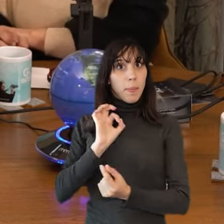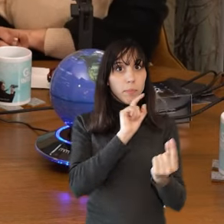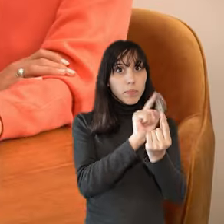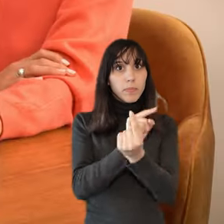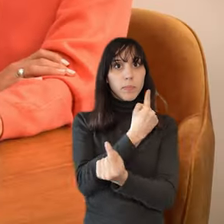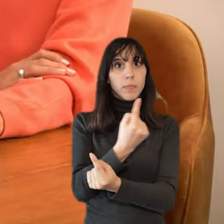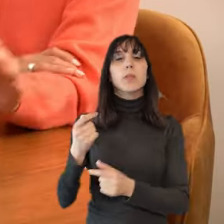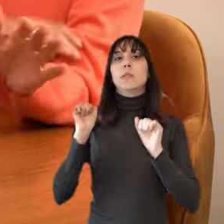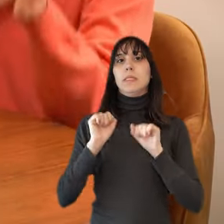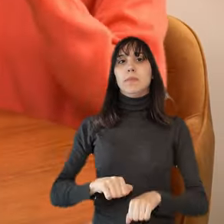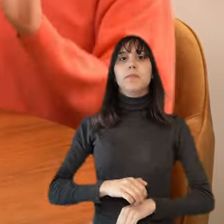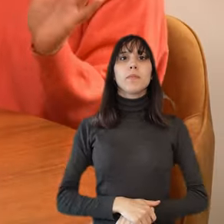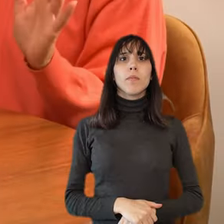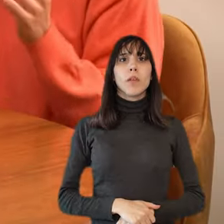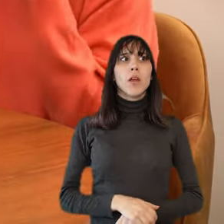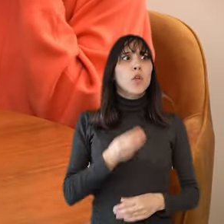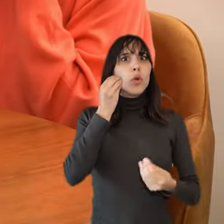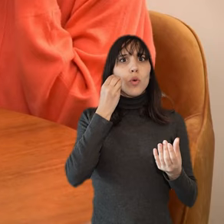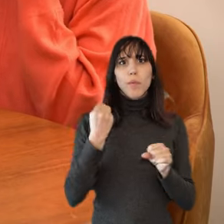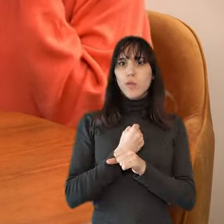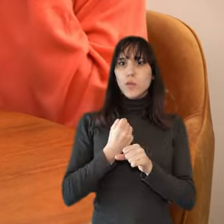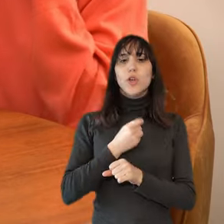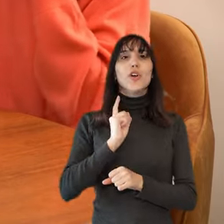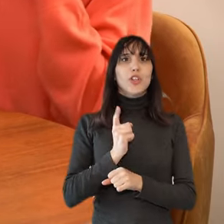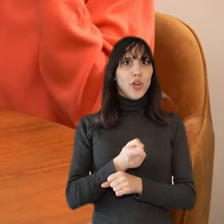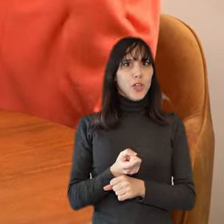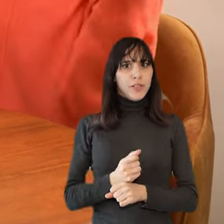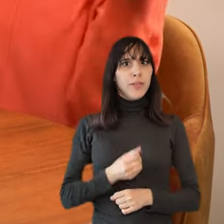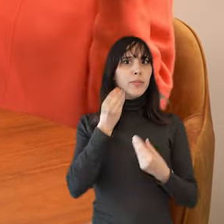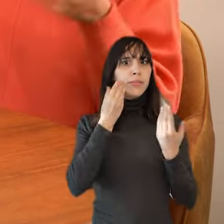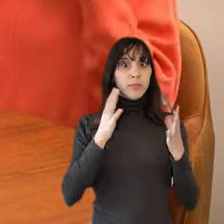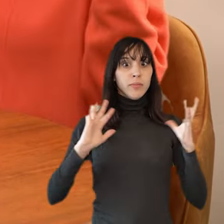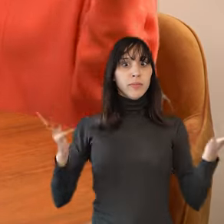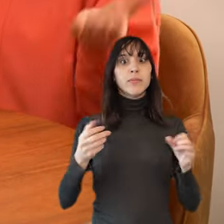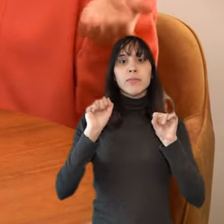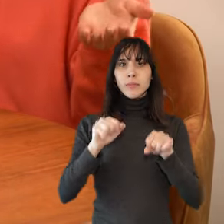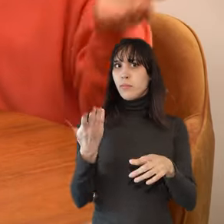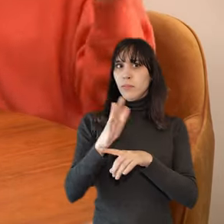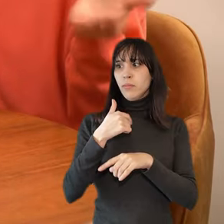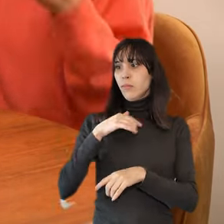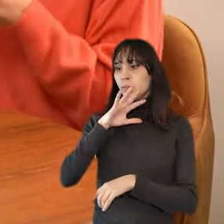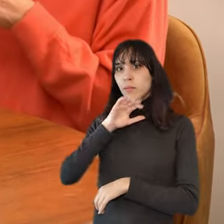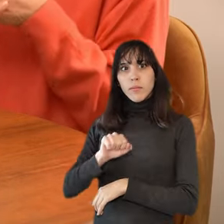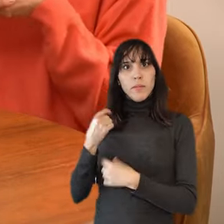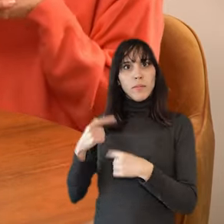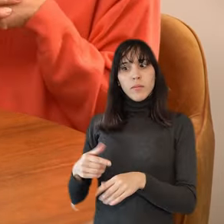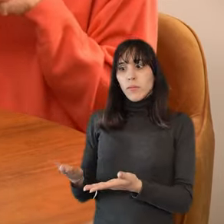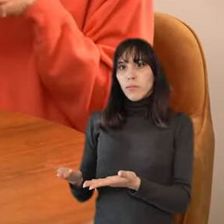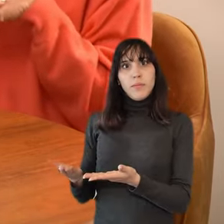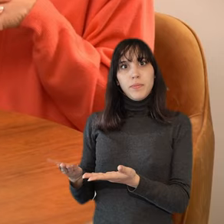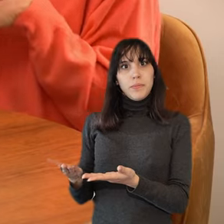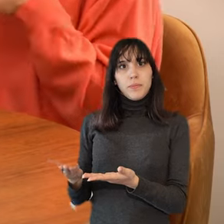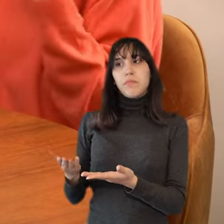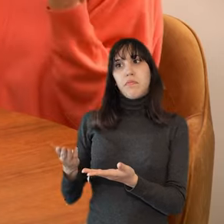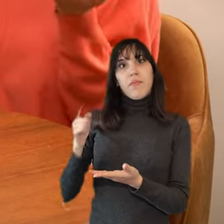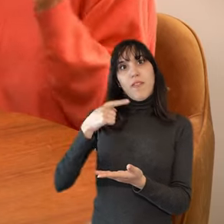personalizada Então mas como funciona assim porque pode pessoas isso imagina eu tenho um filho e não quero